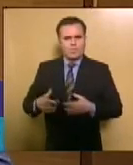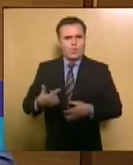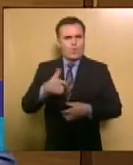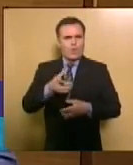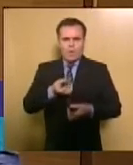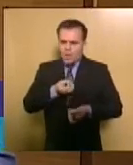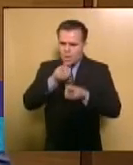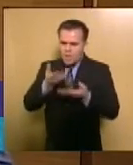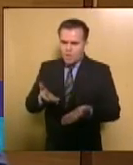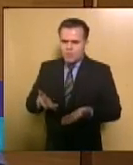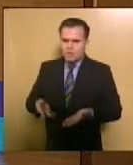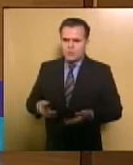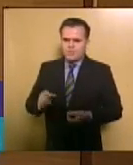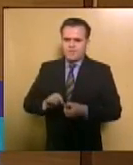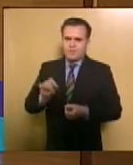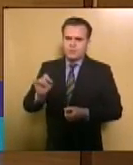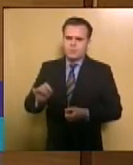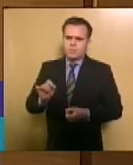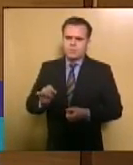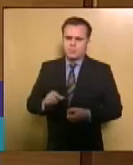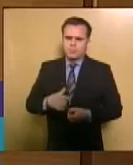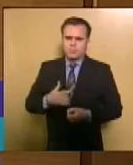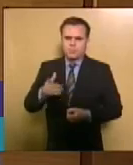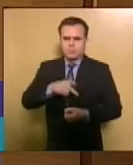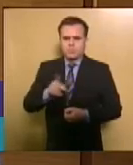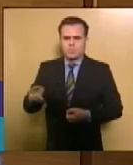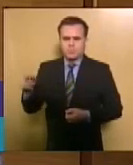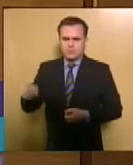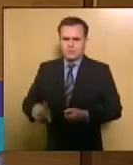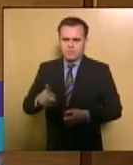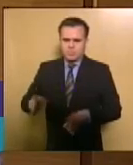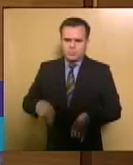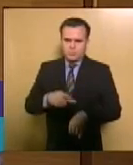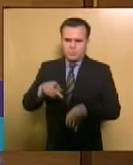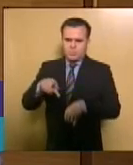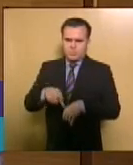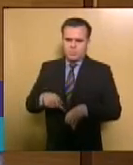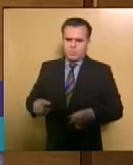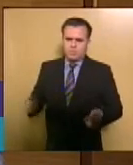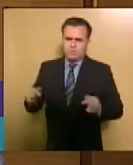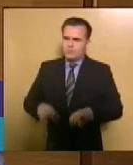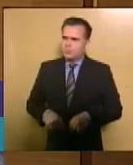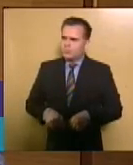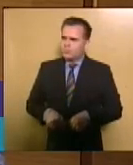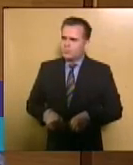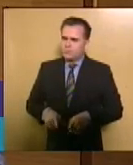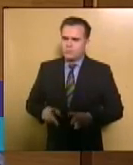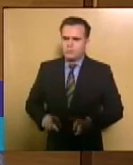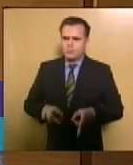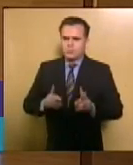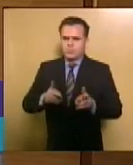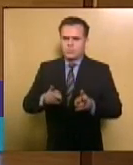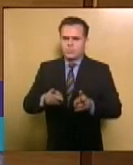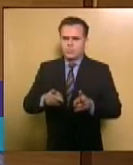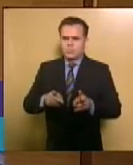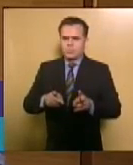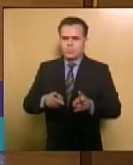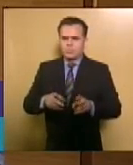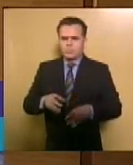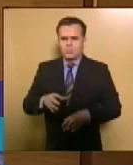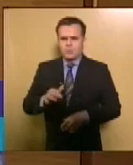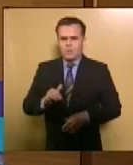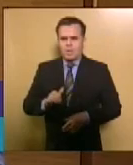usuário meu fez ele disse o seguinte Professor nesse país que a gente tá onde temos a hcio